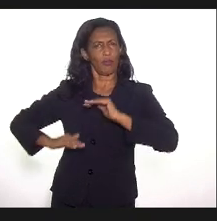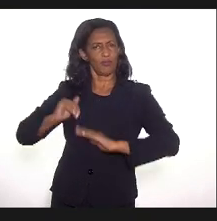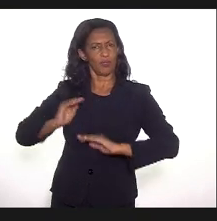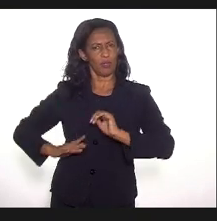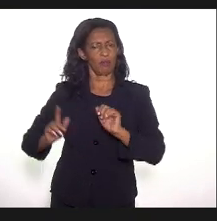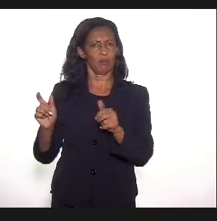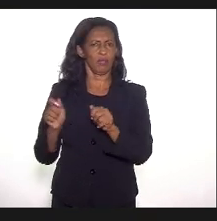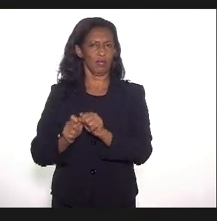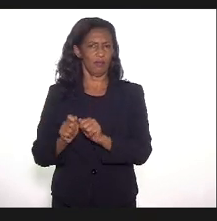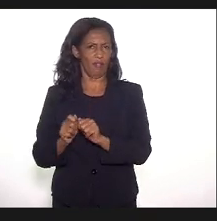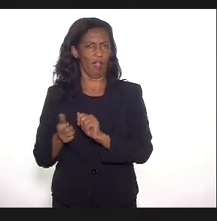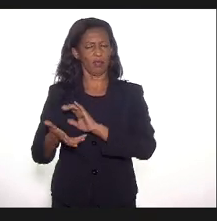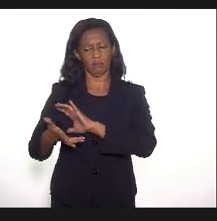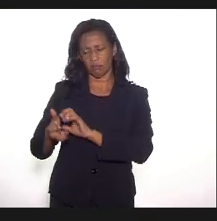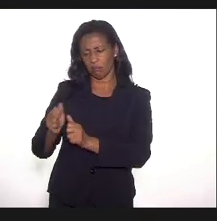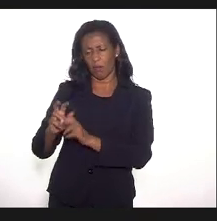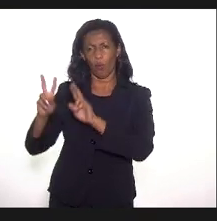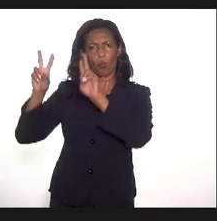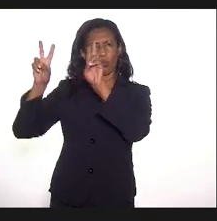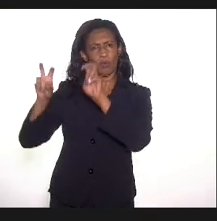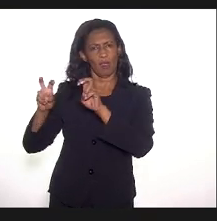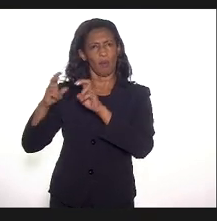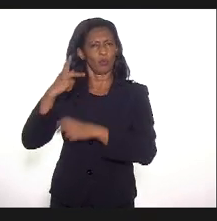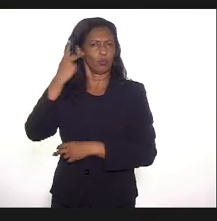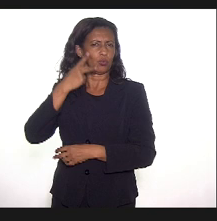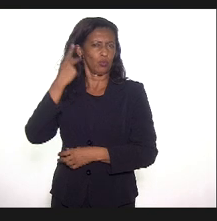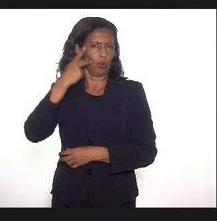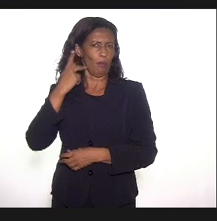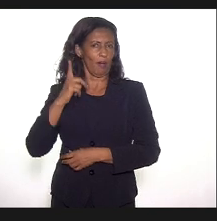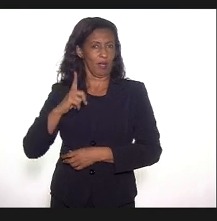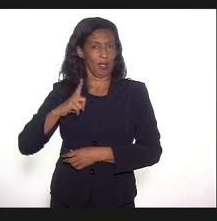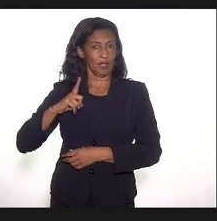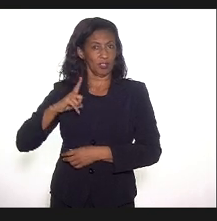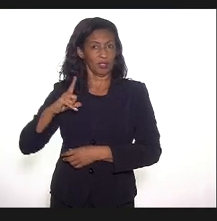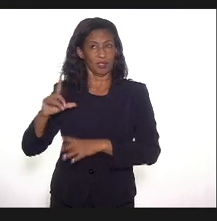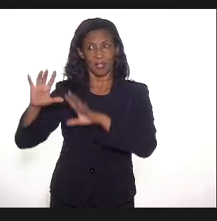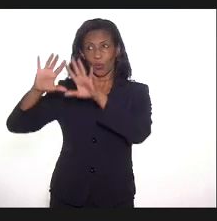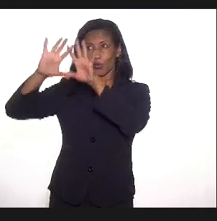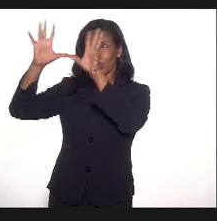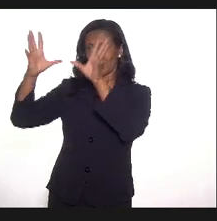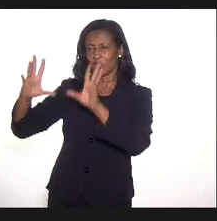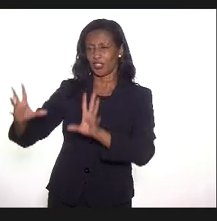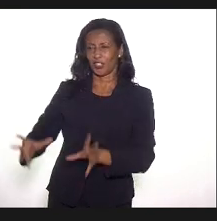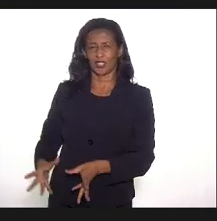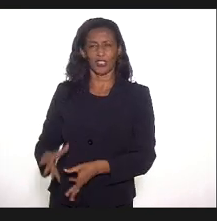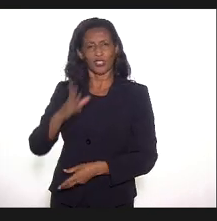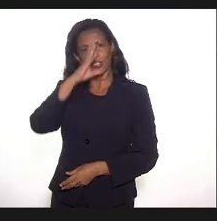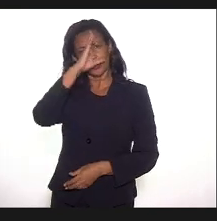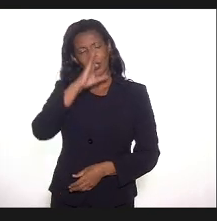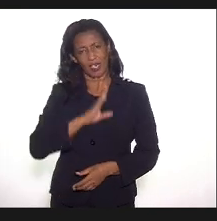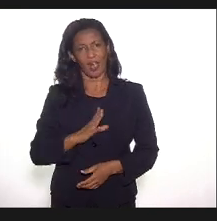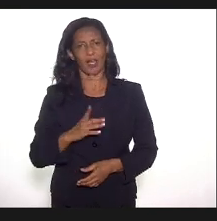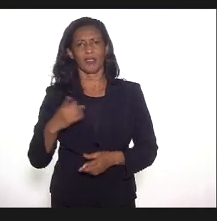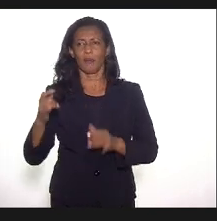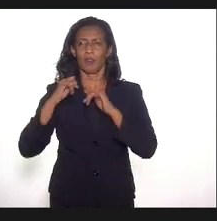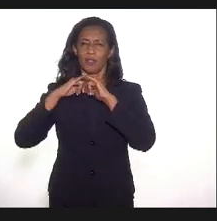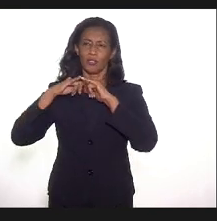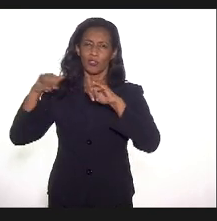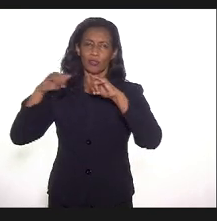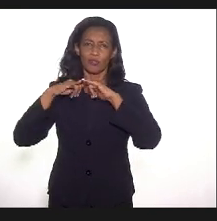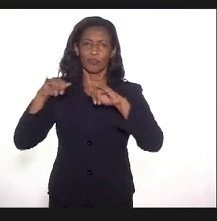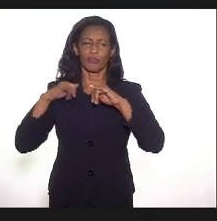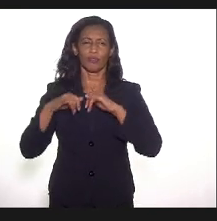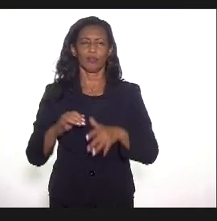faz o artesanato um tema do tomate, recebe um stand maravilhoso de graça para ele poder divulgar os